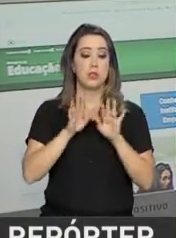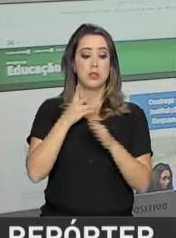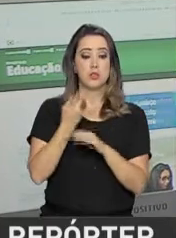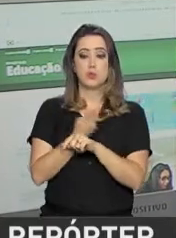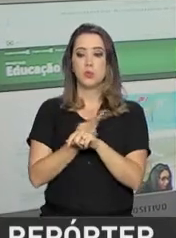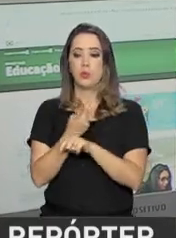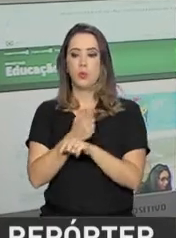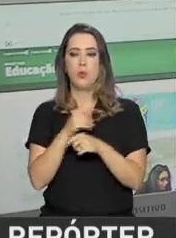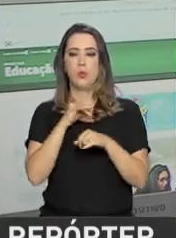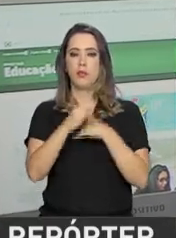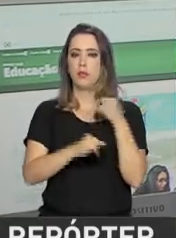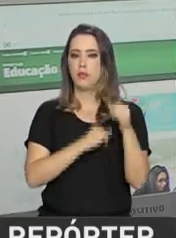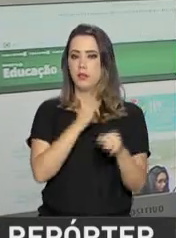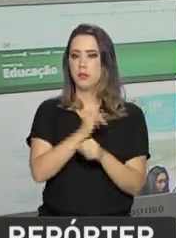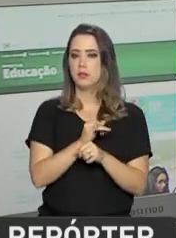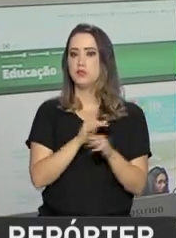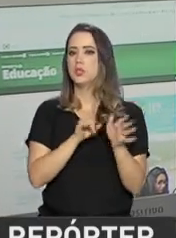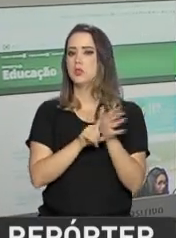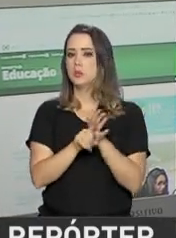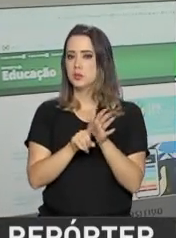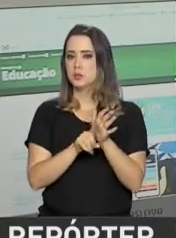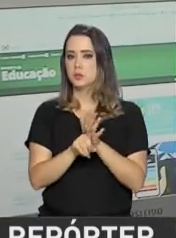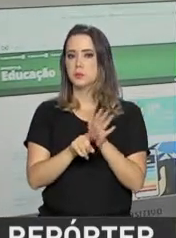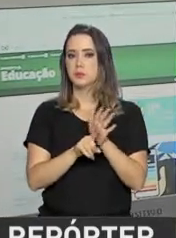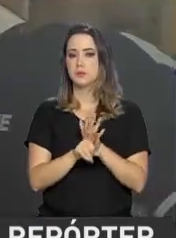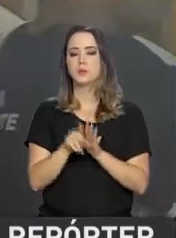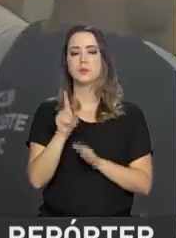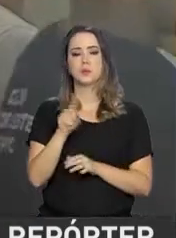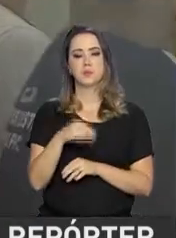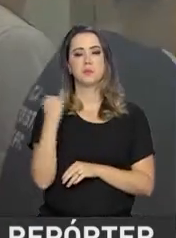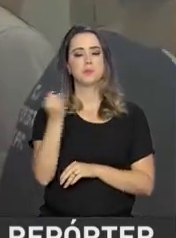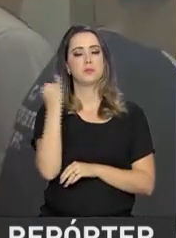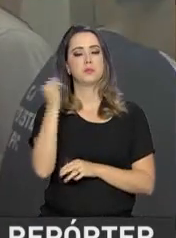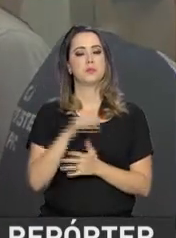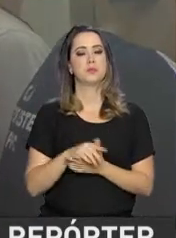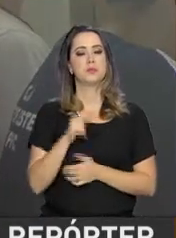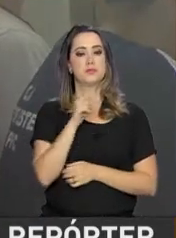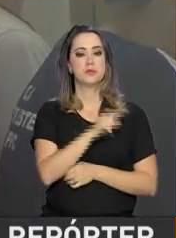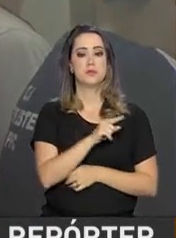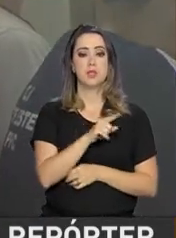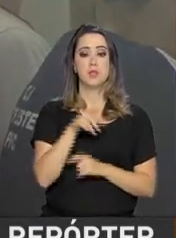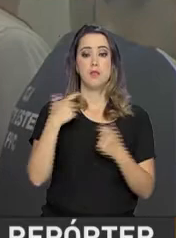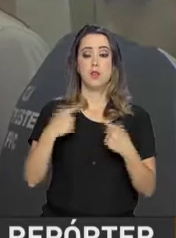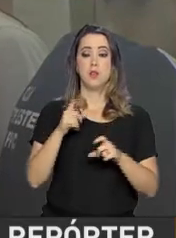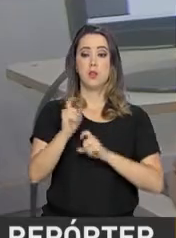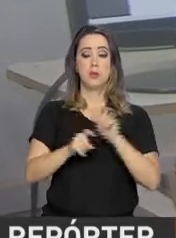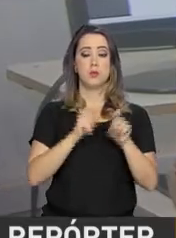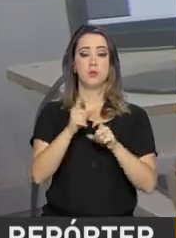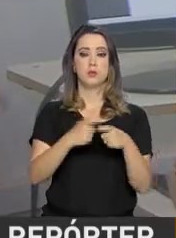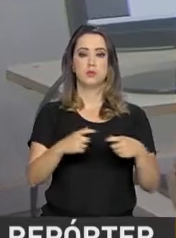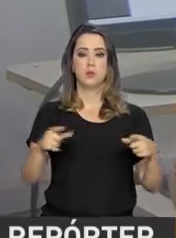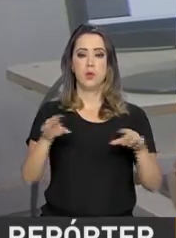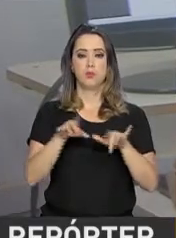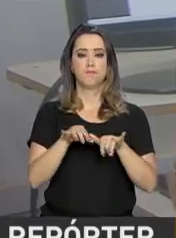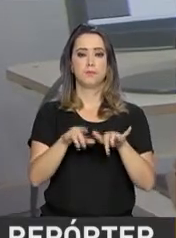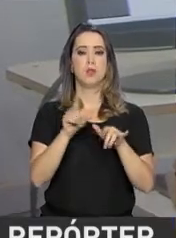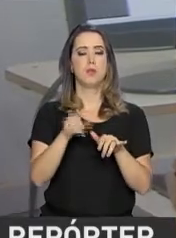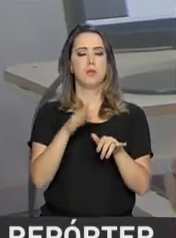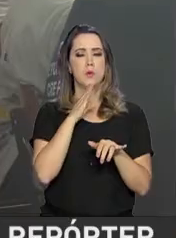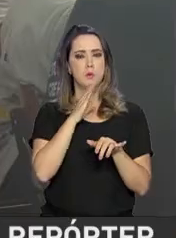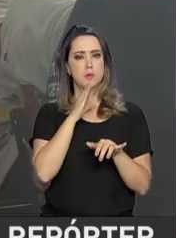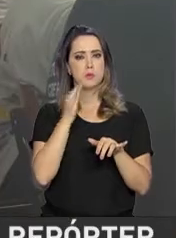youtube pesquisar então a internet é muito importante para nós tudo já para flávio o laboratório de informática é fonte de